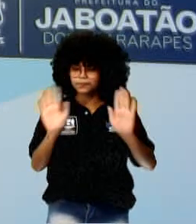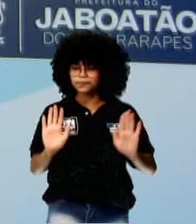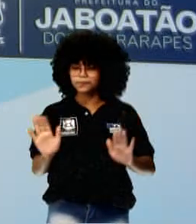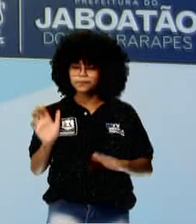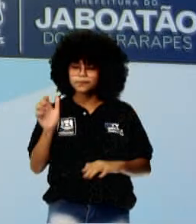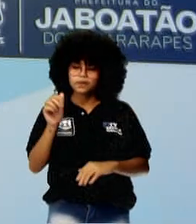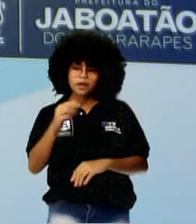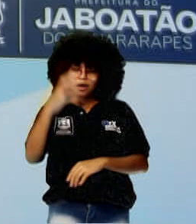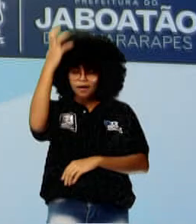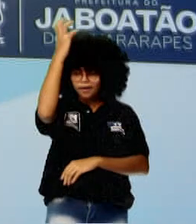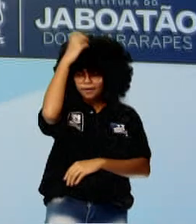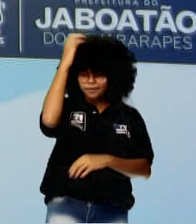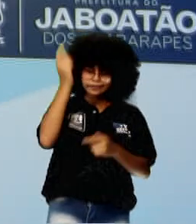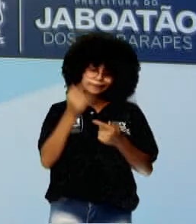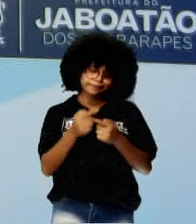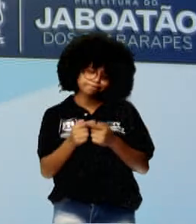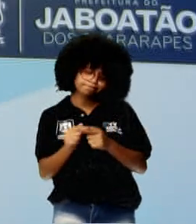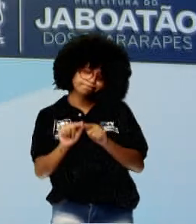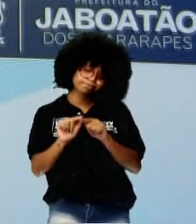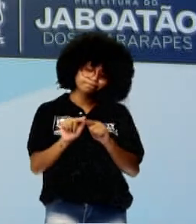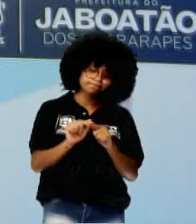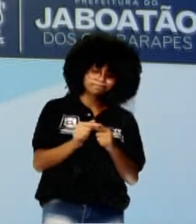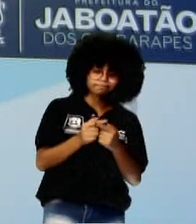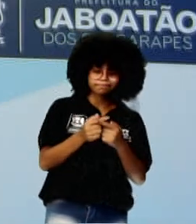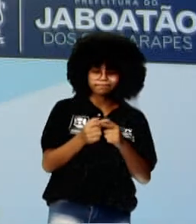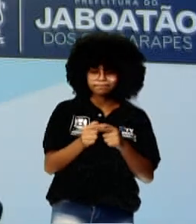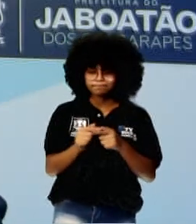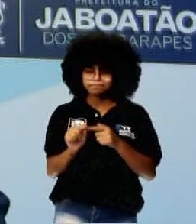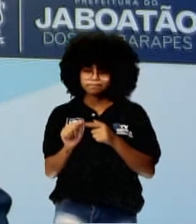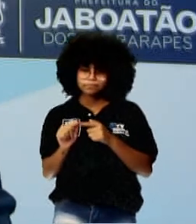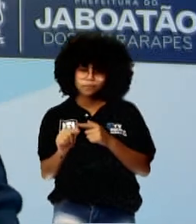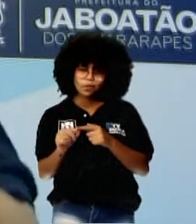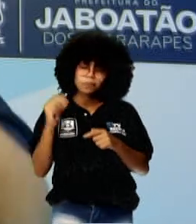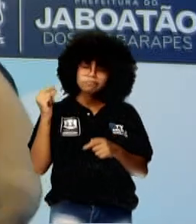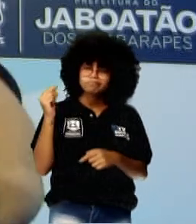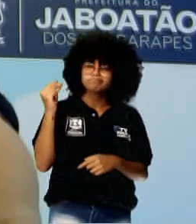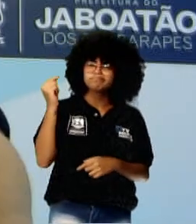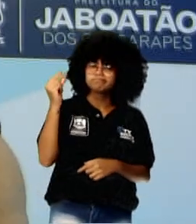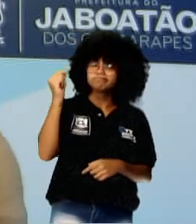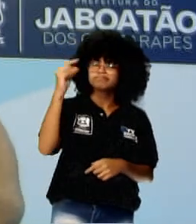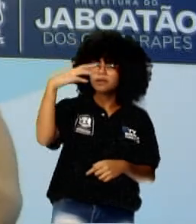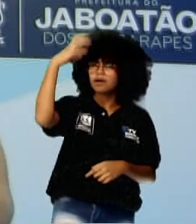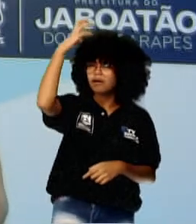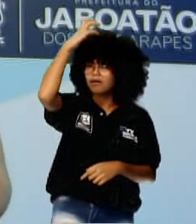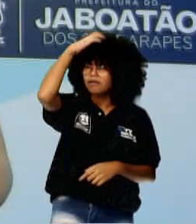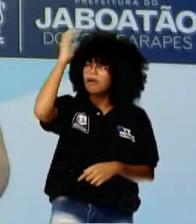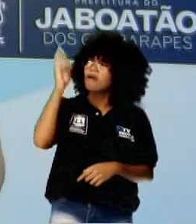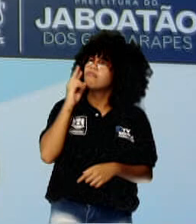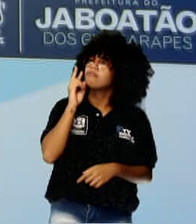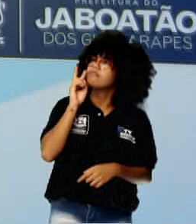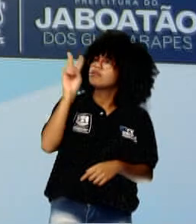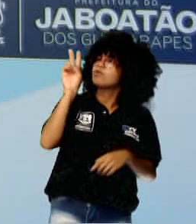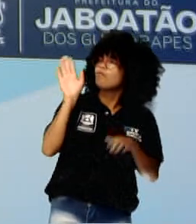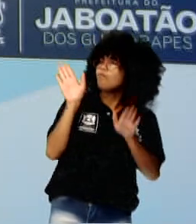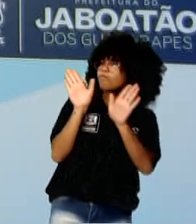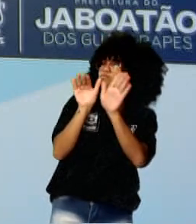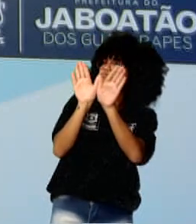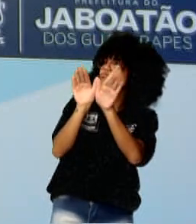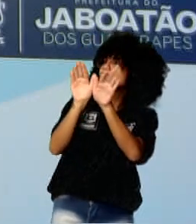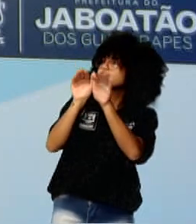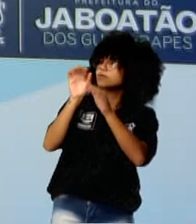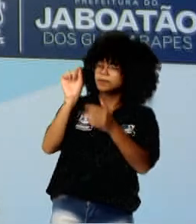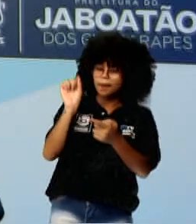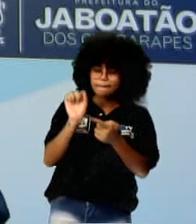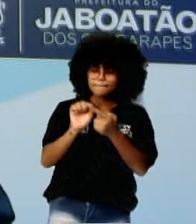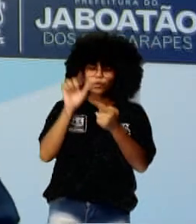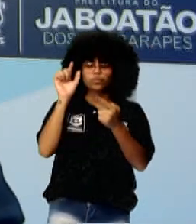distraía fazendo um bordado. O tempo passou e a rainha se distraiu olhando um passarinho passar e espetou